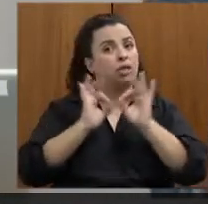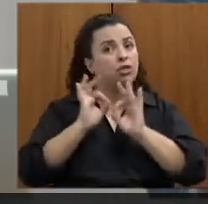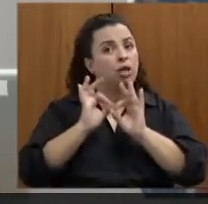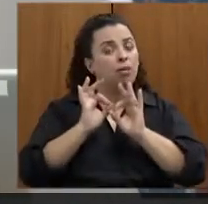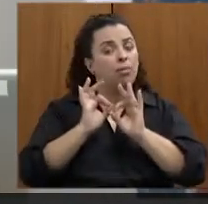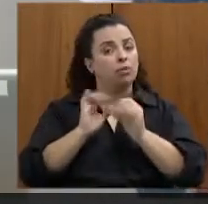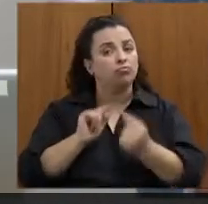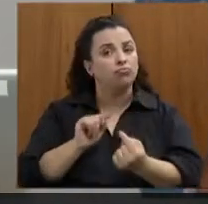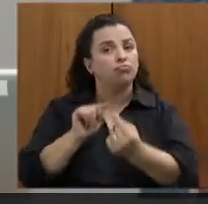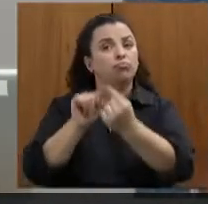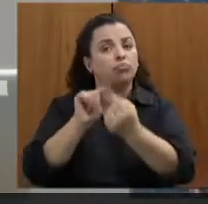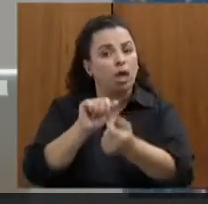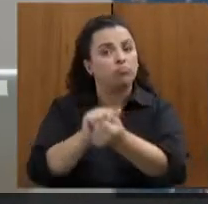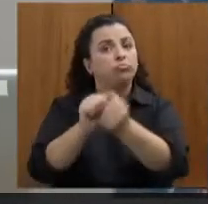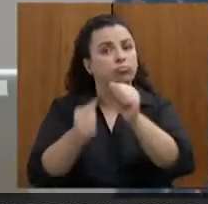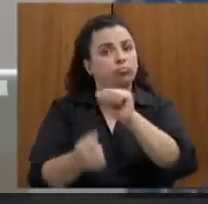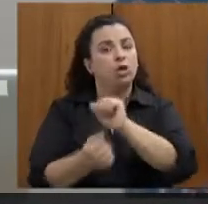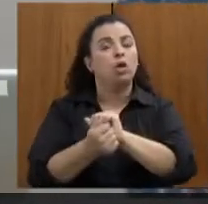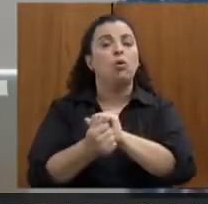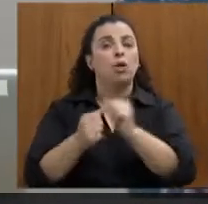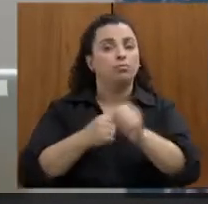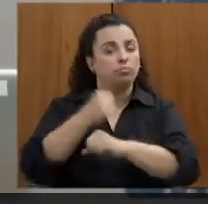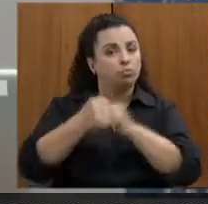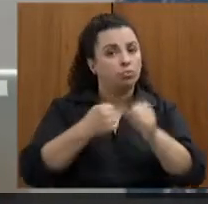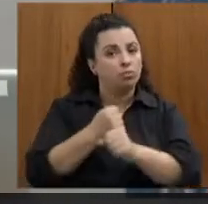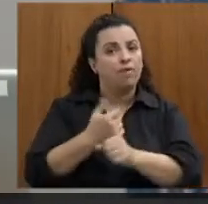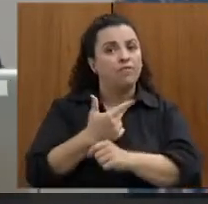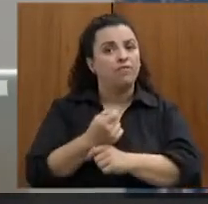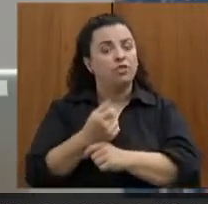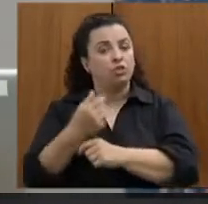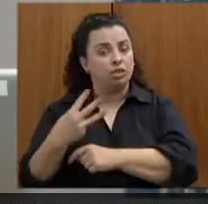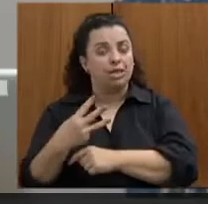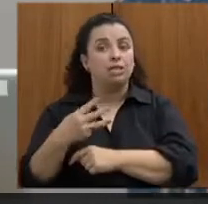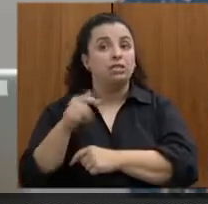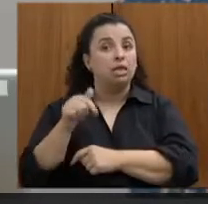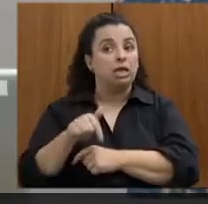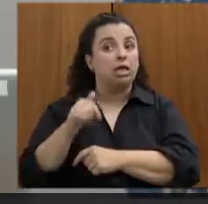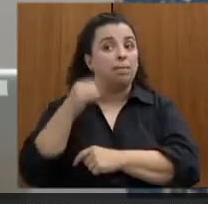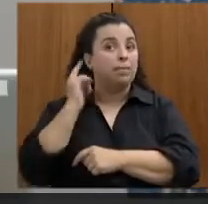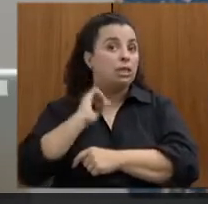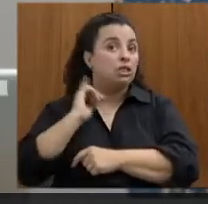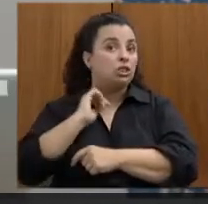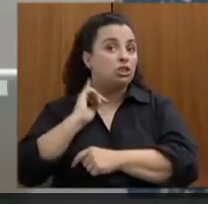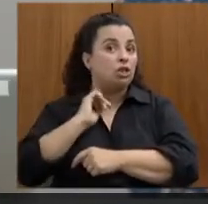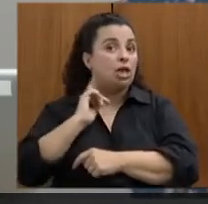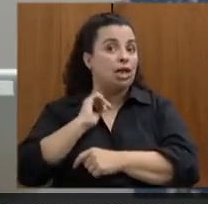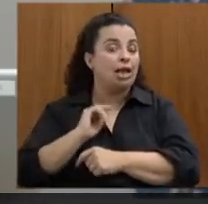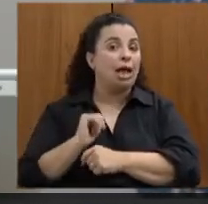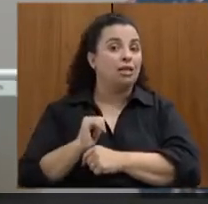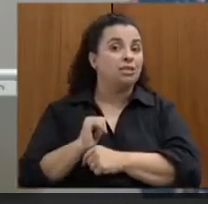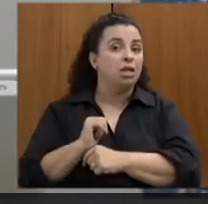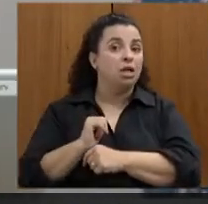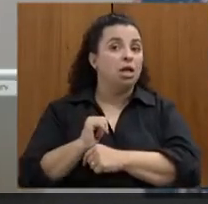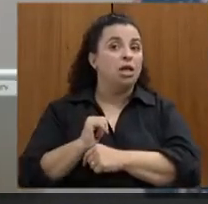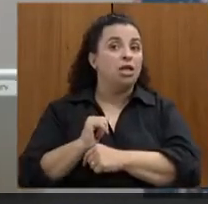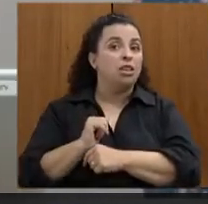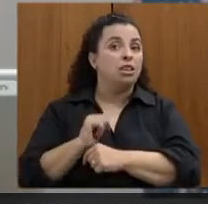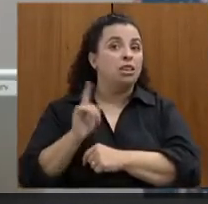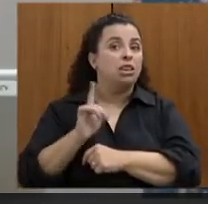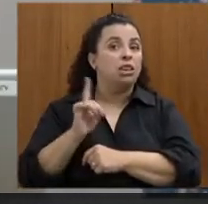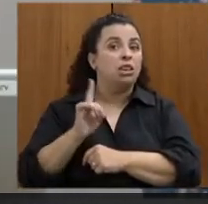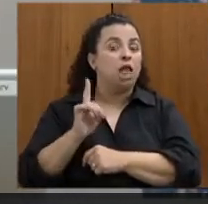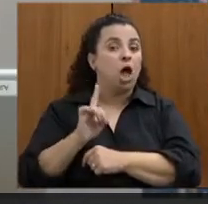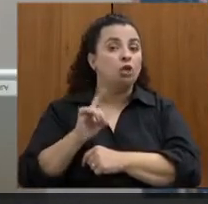de 2023 e que Minas Gerais não passe como herança, né, desse governo aí, a amargar mais